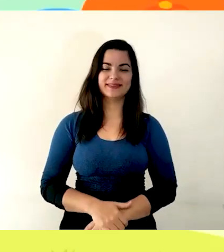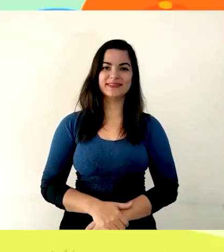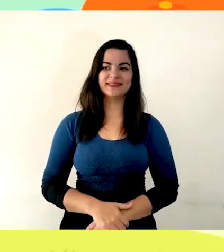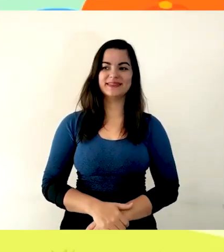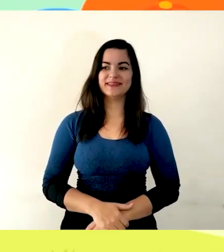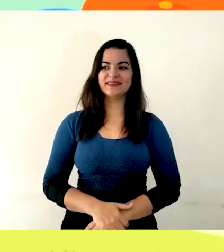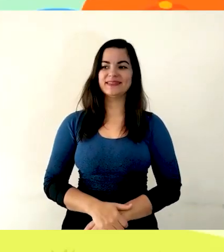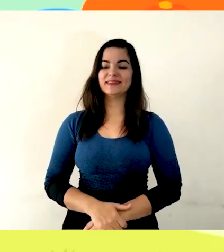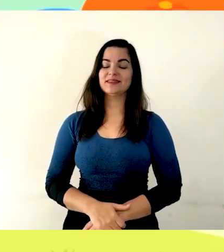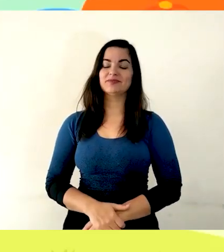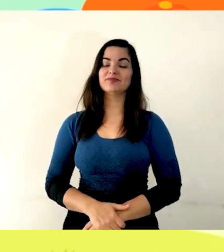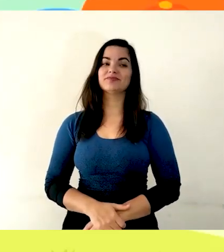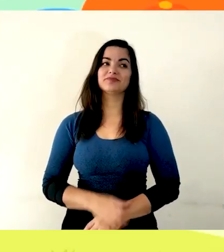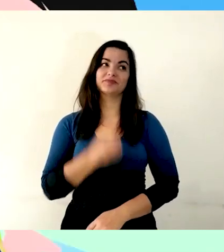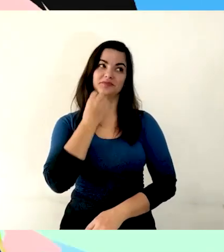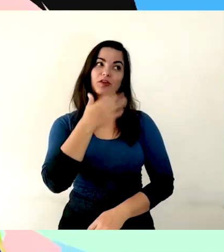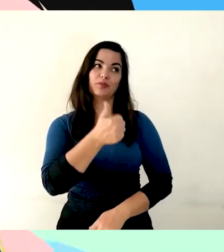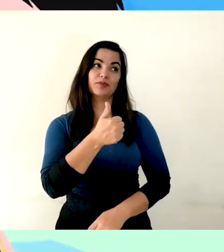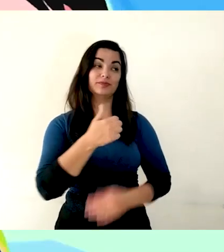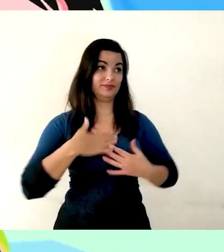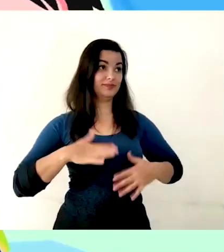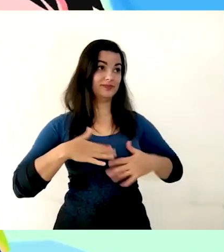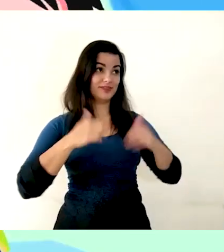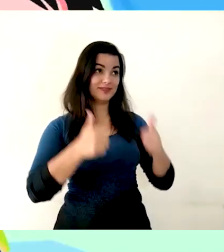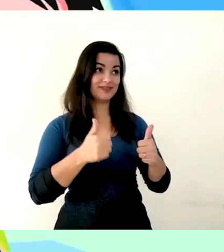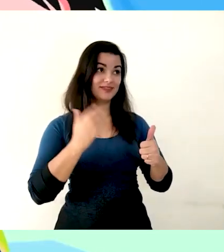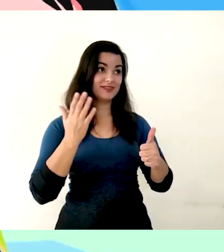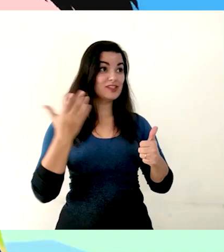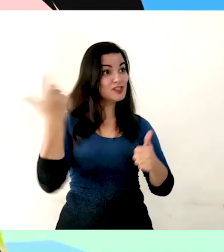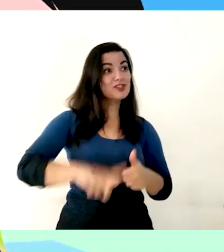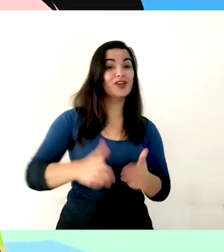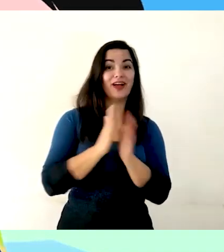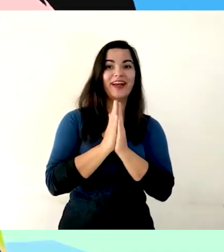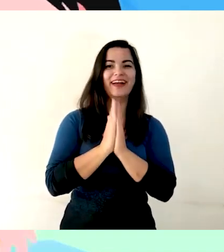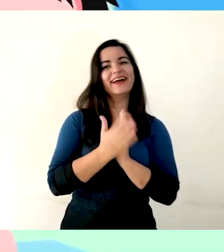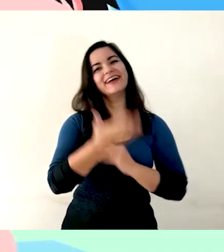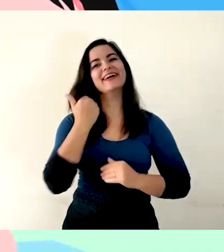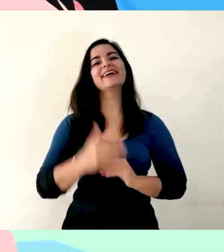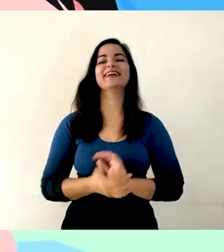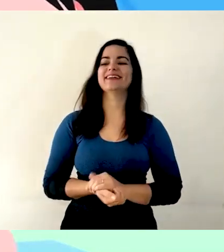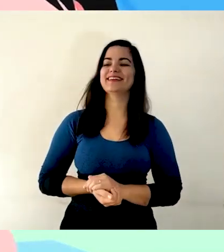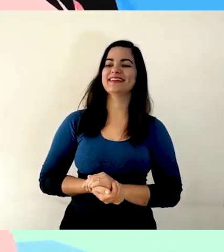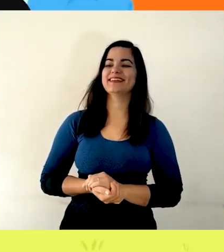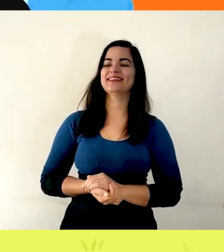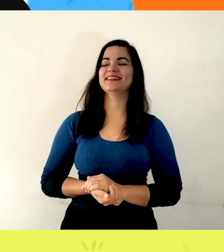Ufa. Tá bom. Descansou? Agora de novo.